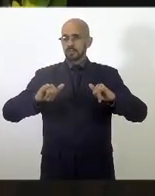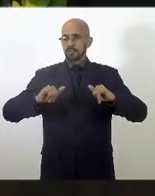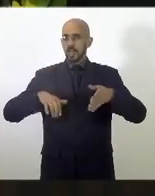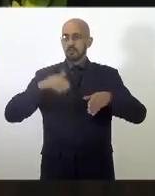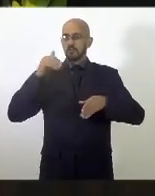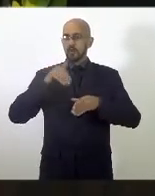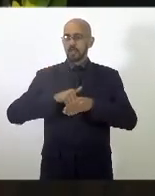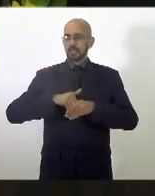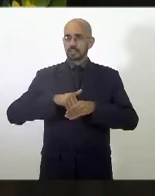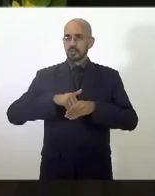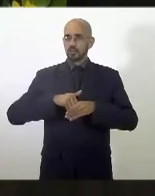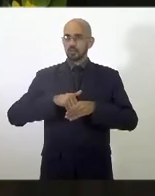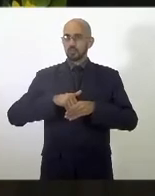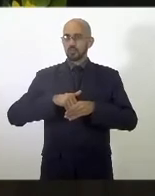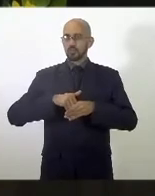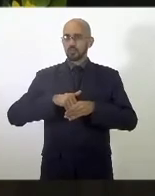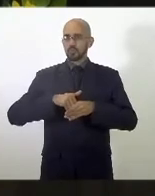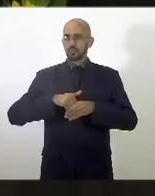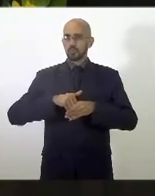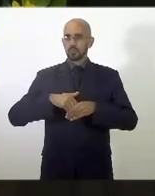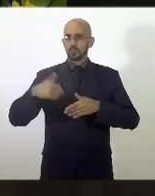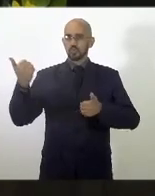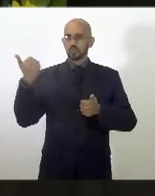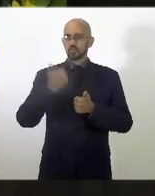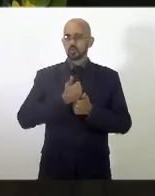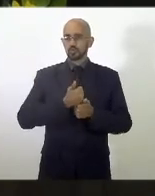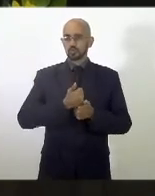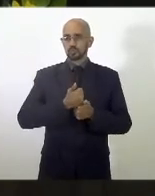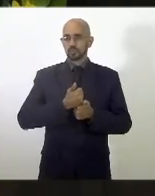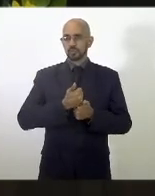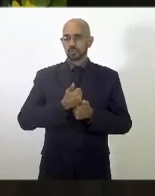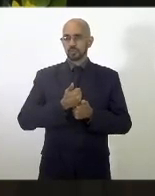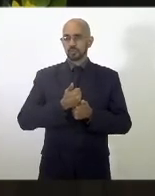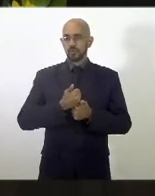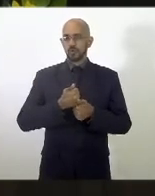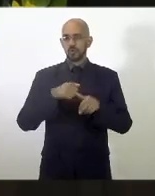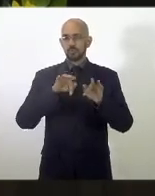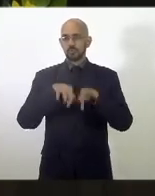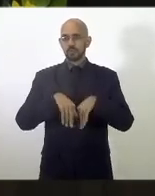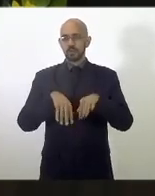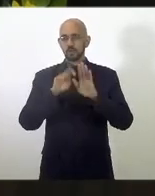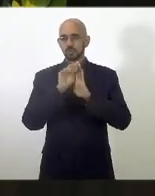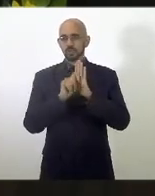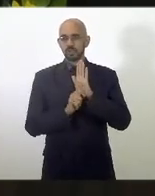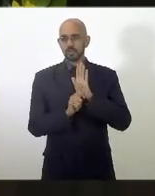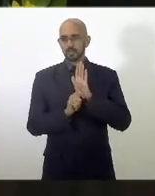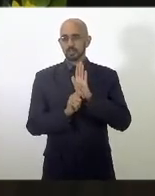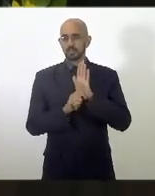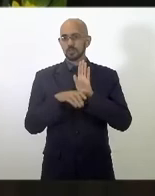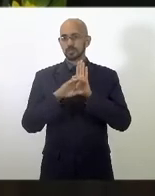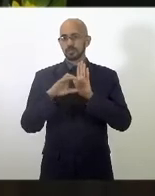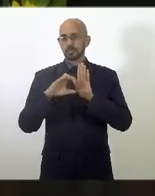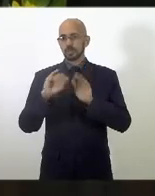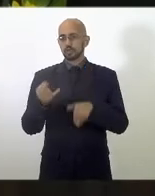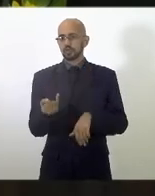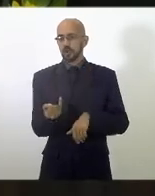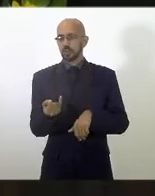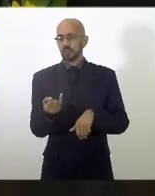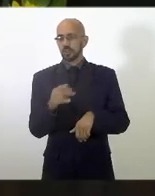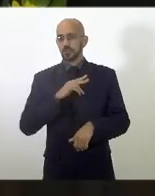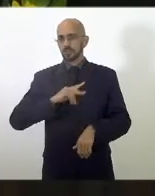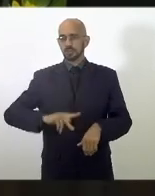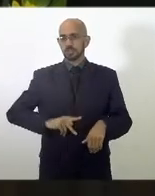Em votação, o substitutivo, com forma final de redação da CCJ, que a presidência já